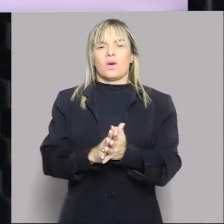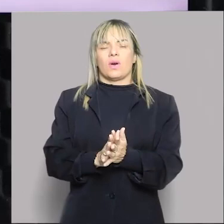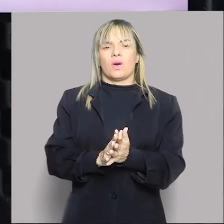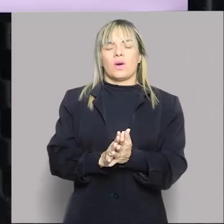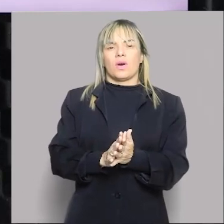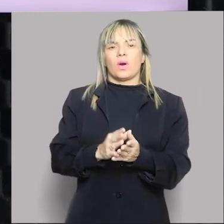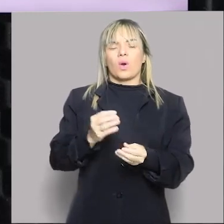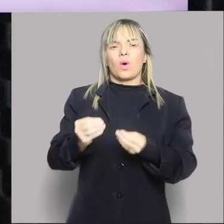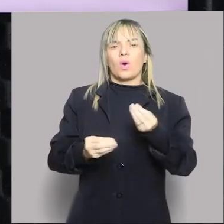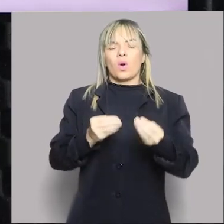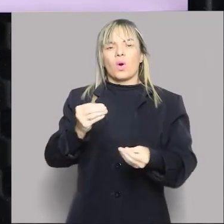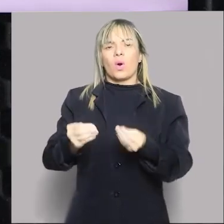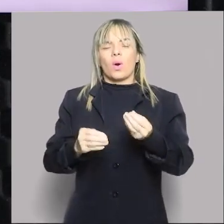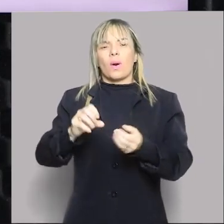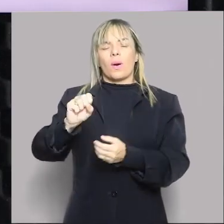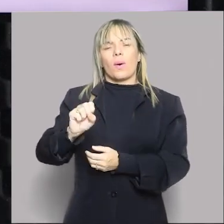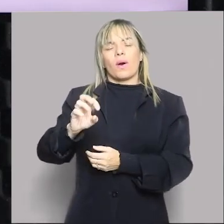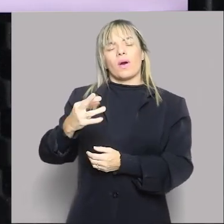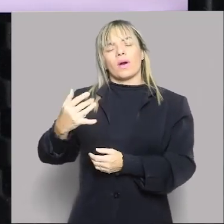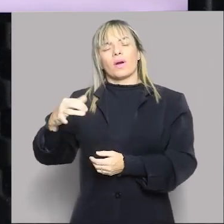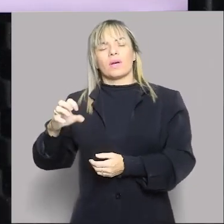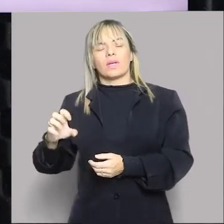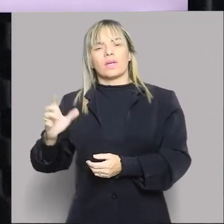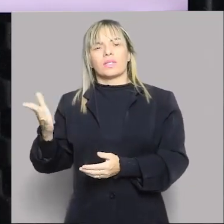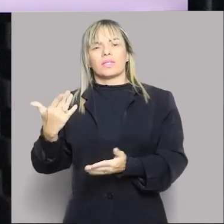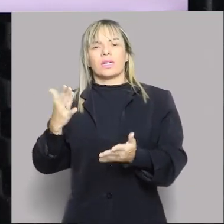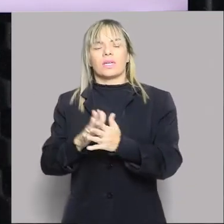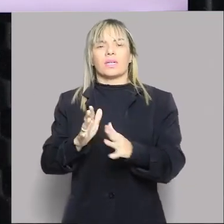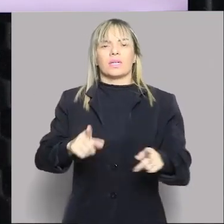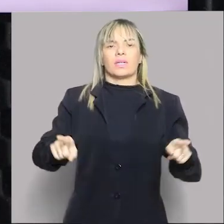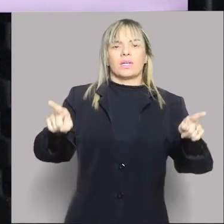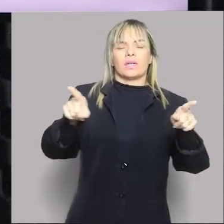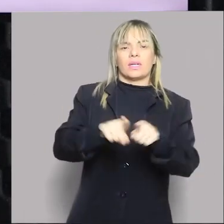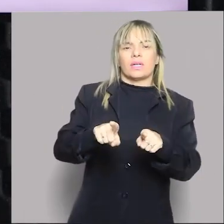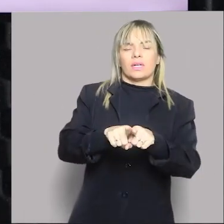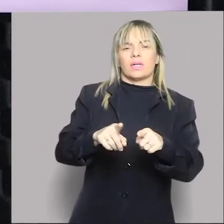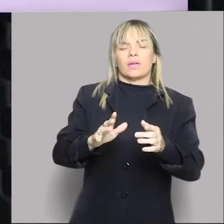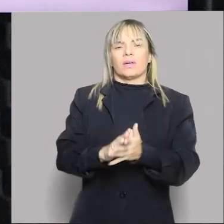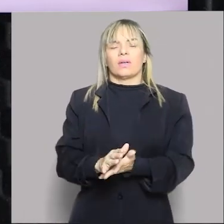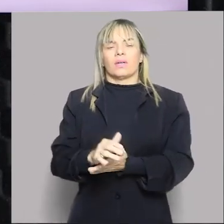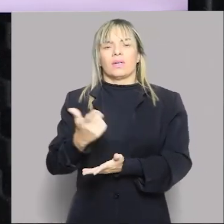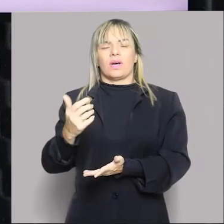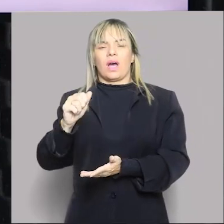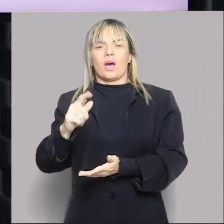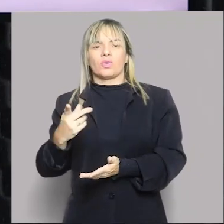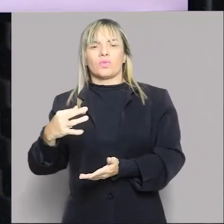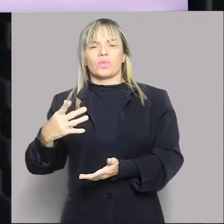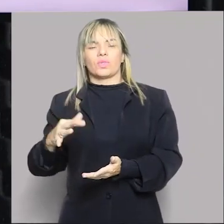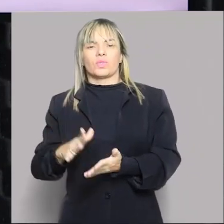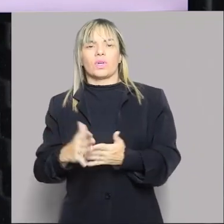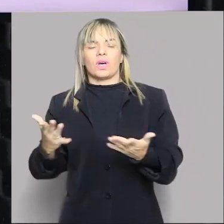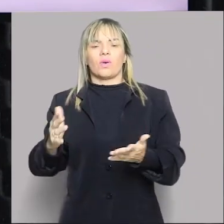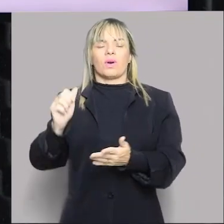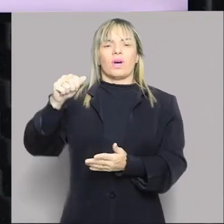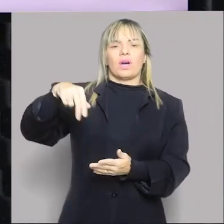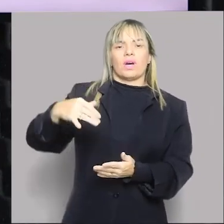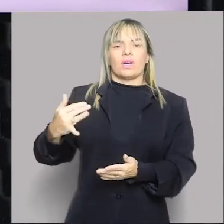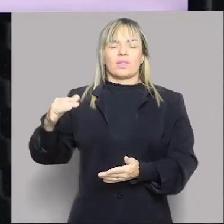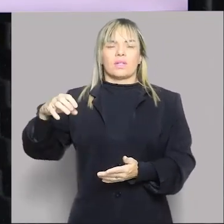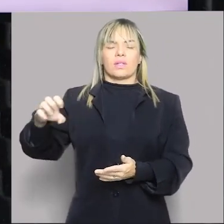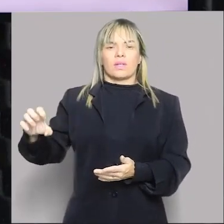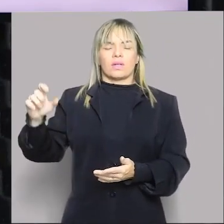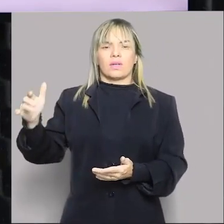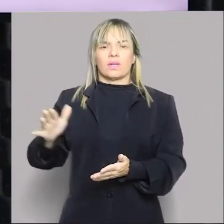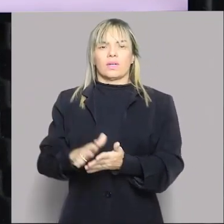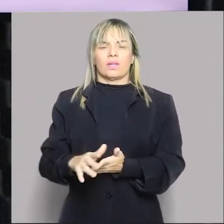séries, de animações, de animes, isso são variações do cinema. Estudar sobre cinema é uma coisa que é muito interessante porque a produção audiovisual